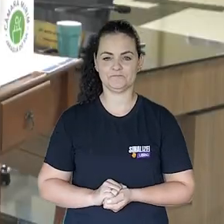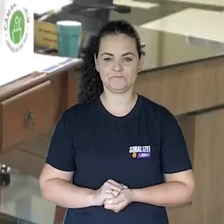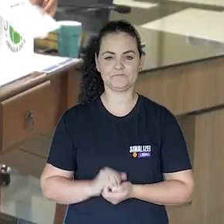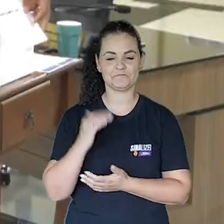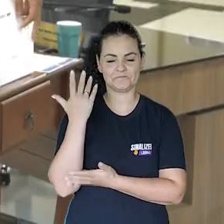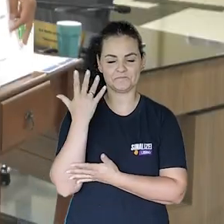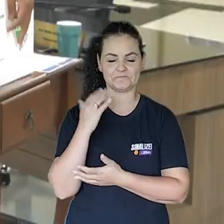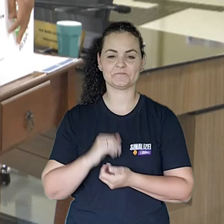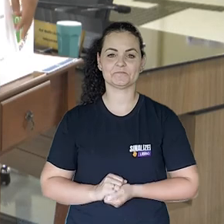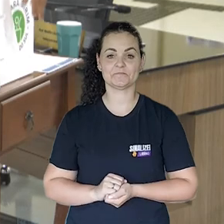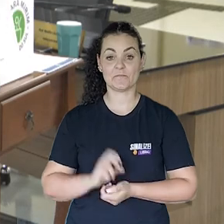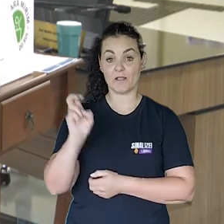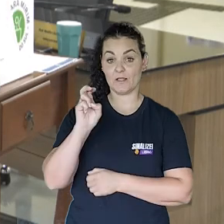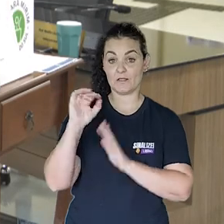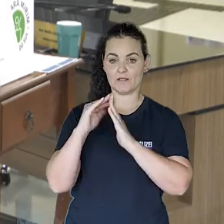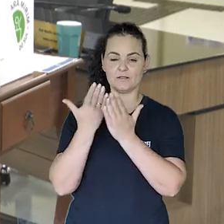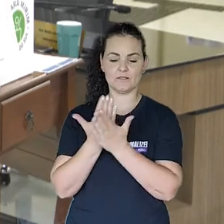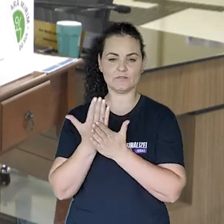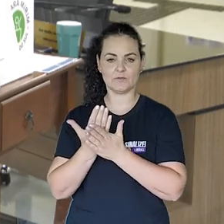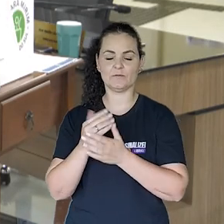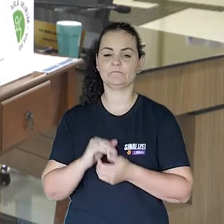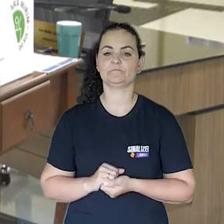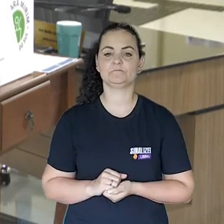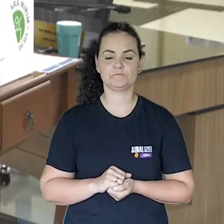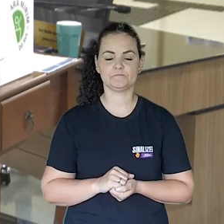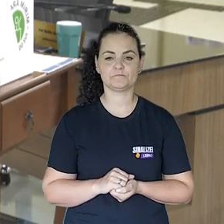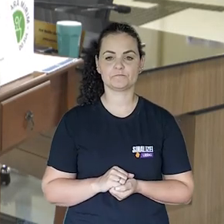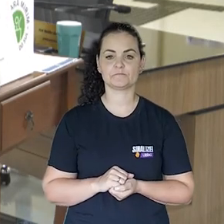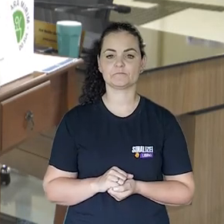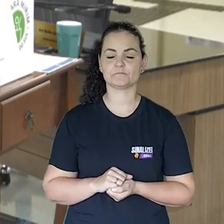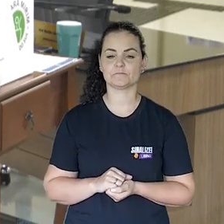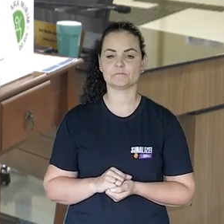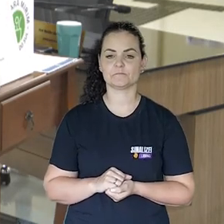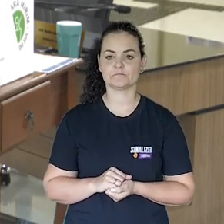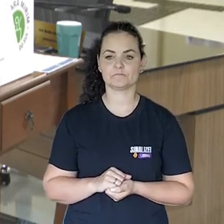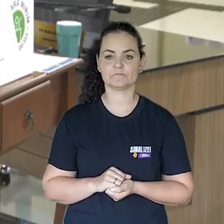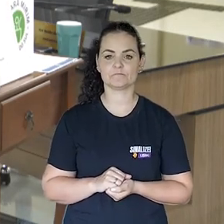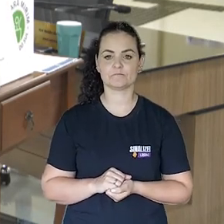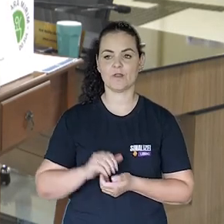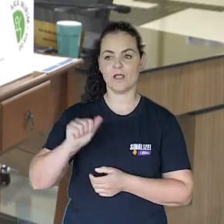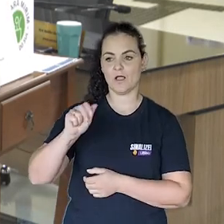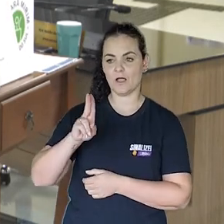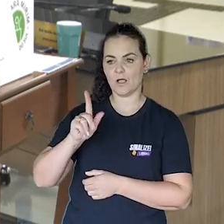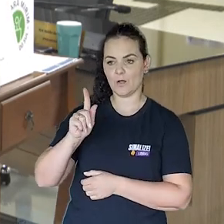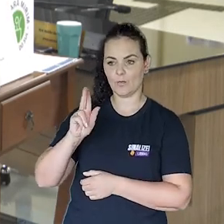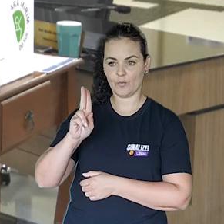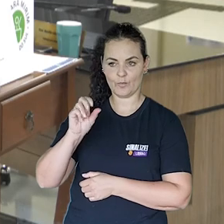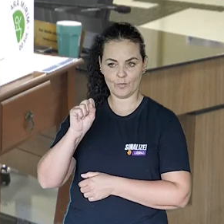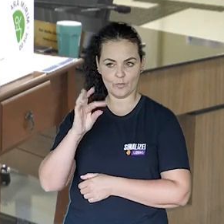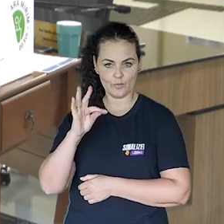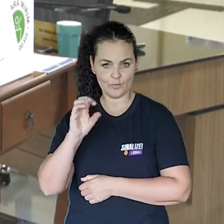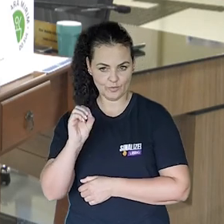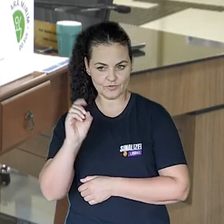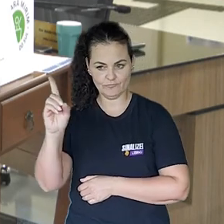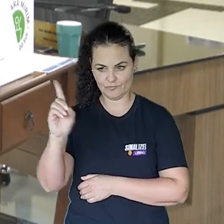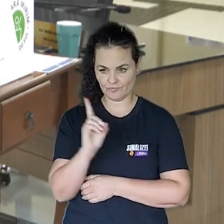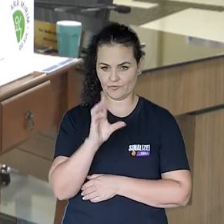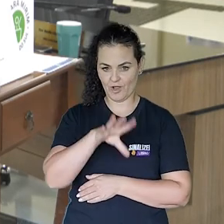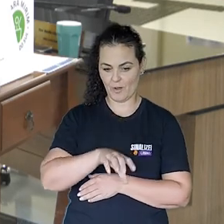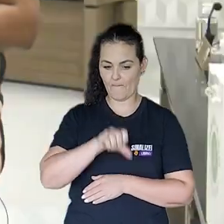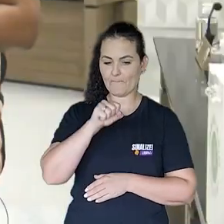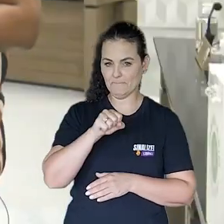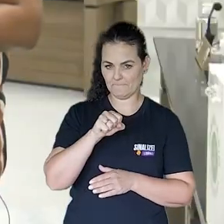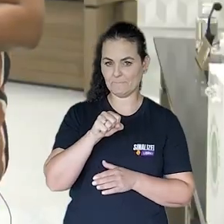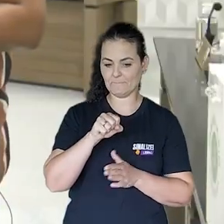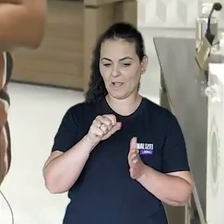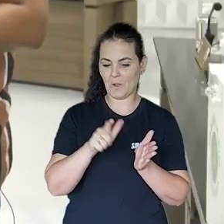O Augusto, né? Vem cá, Augusto. É, apresentador do programa Pré-Sessão também, né? E